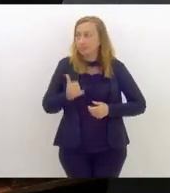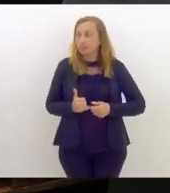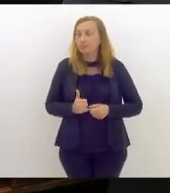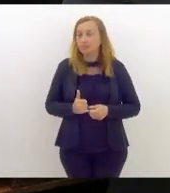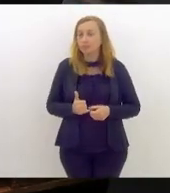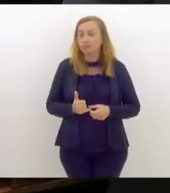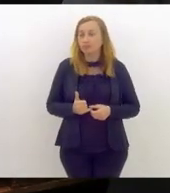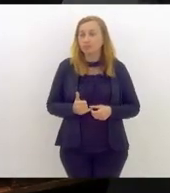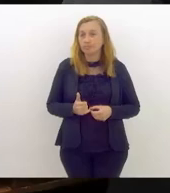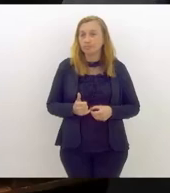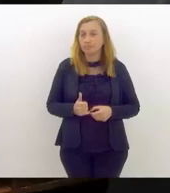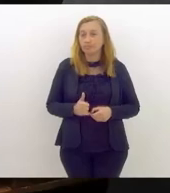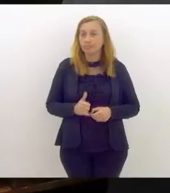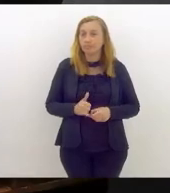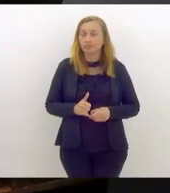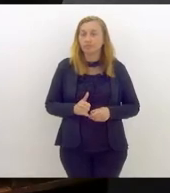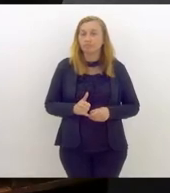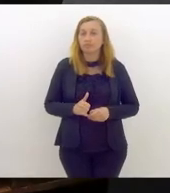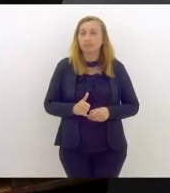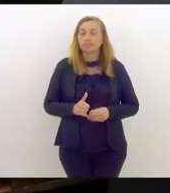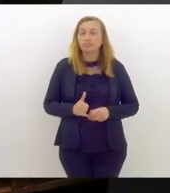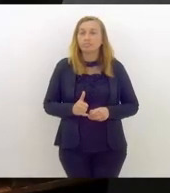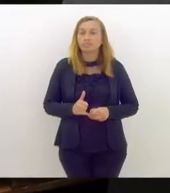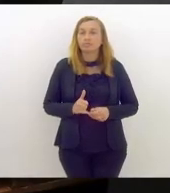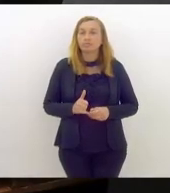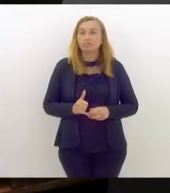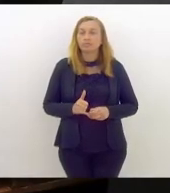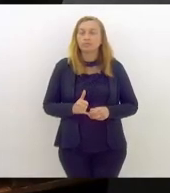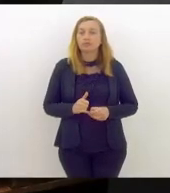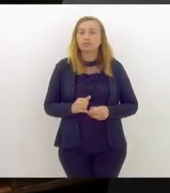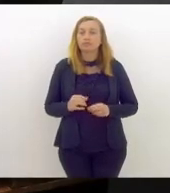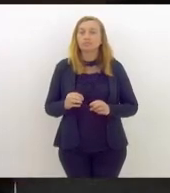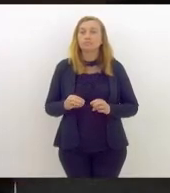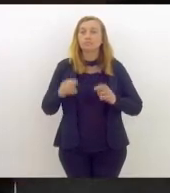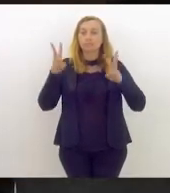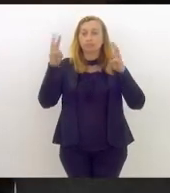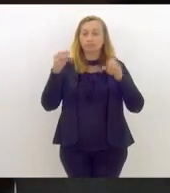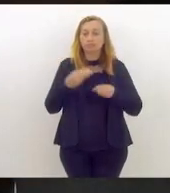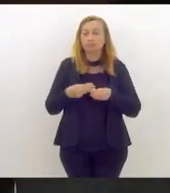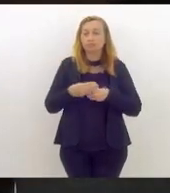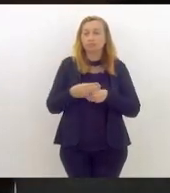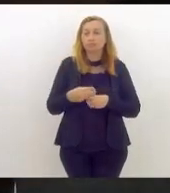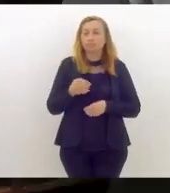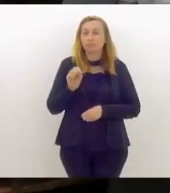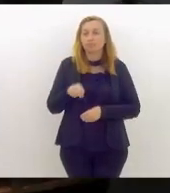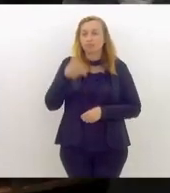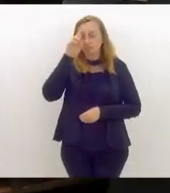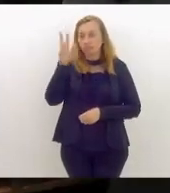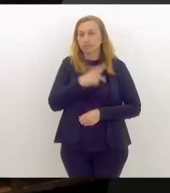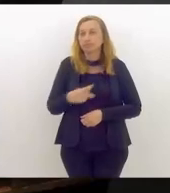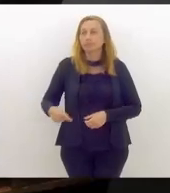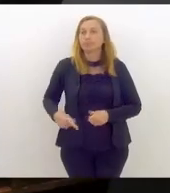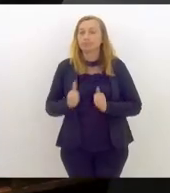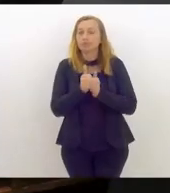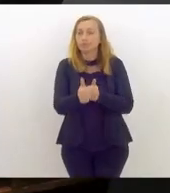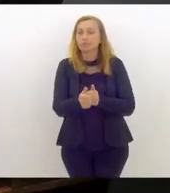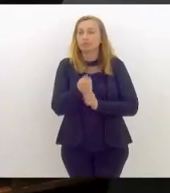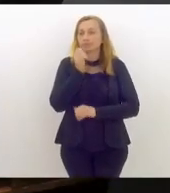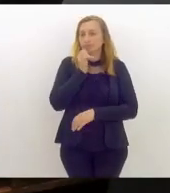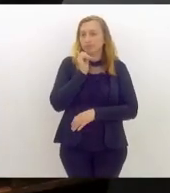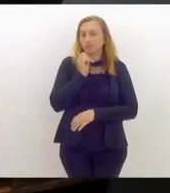Chico e Eliomar. É, por favor, Eliomar. Assuntos municipais. Favorável, senhor presidente. Acompanha o relatório da